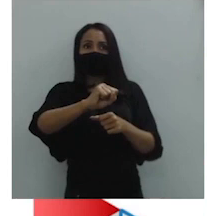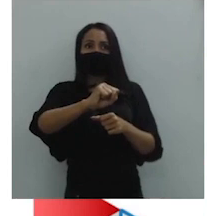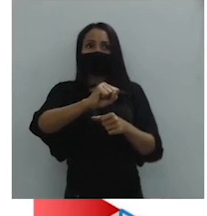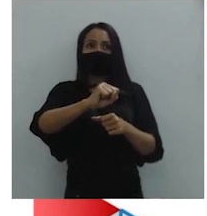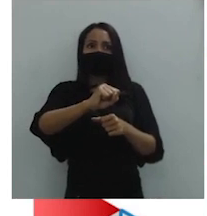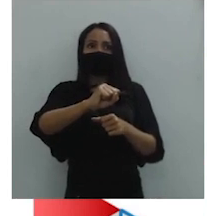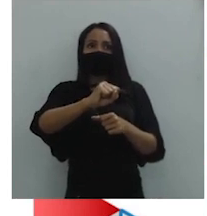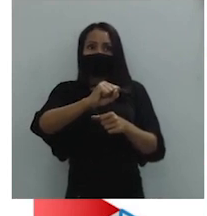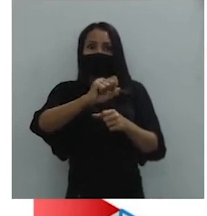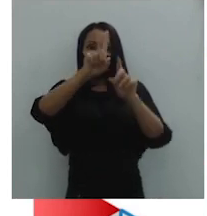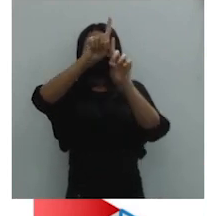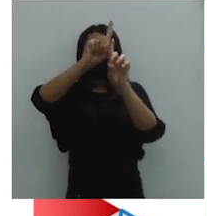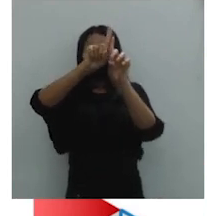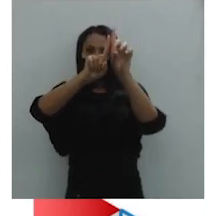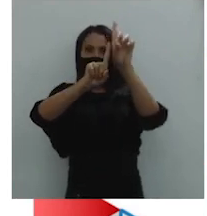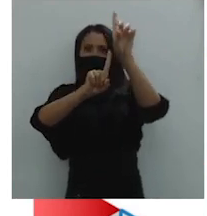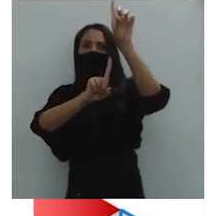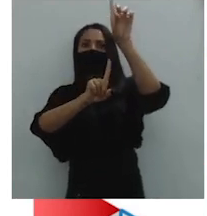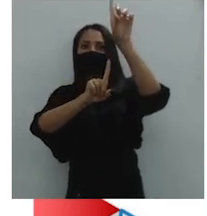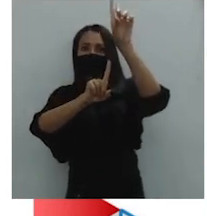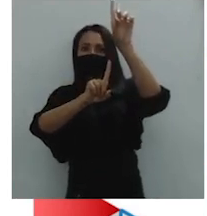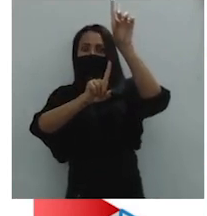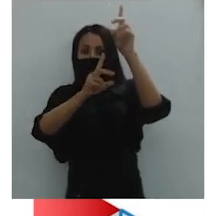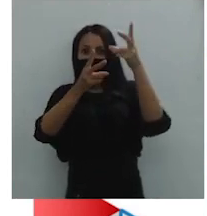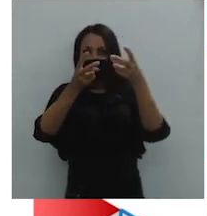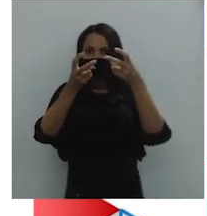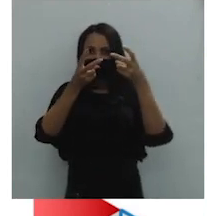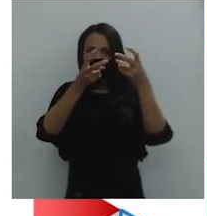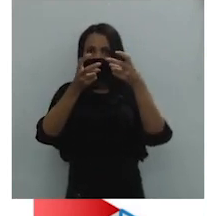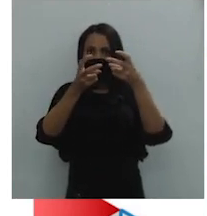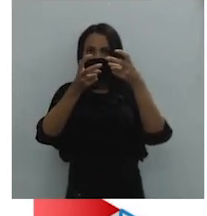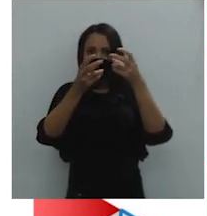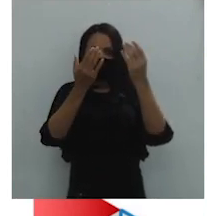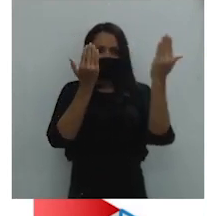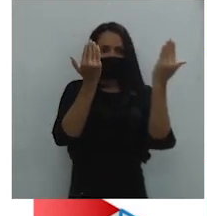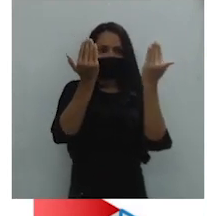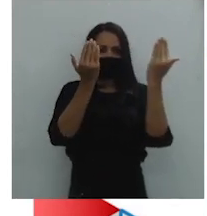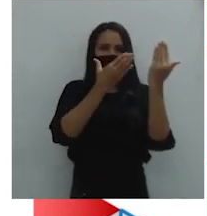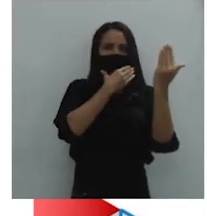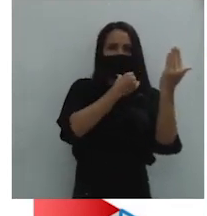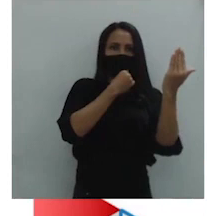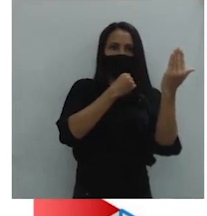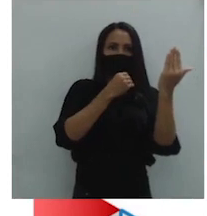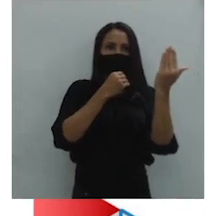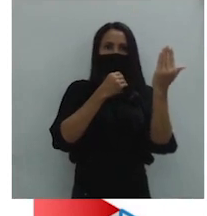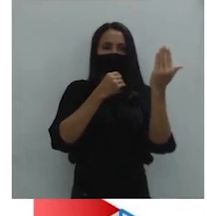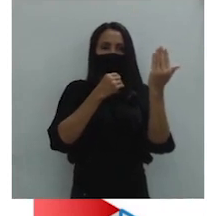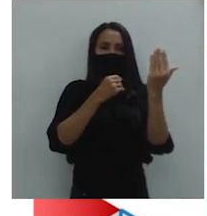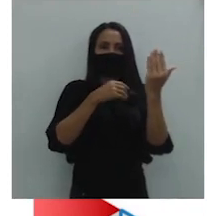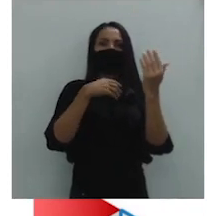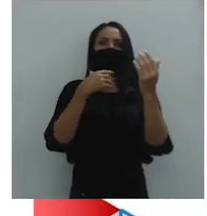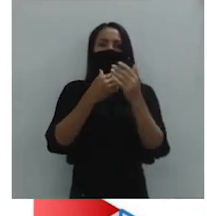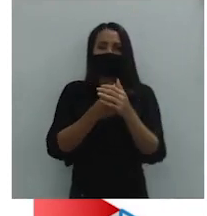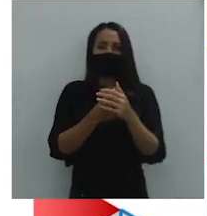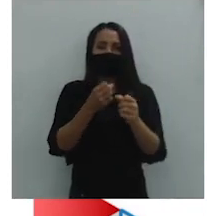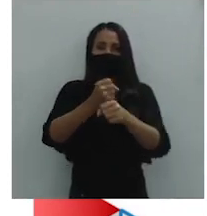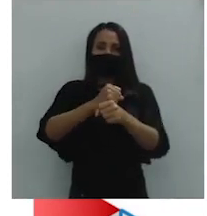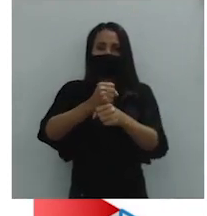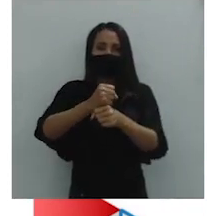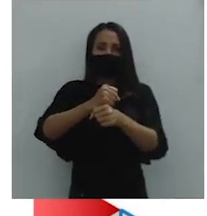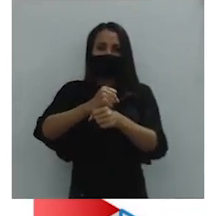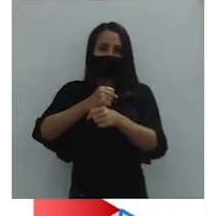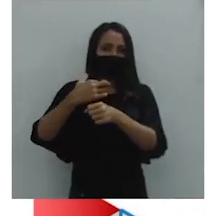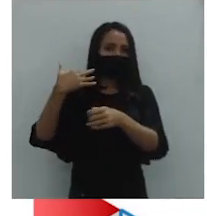está sempre maior, tá vendo, do que a do homem. E no decorrer dos anos, ó, primeiro trimestre